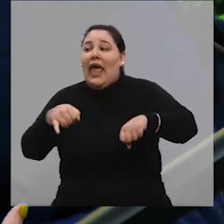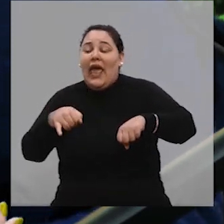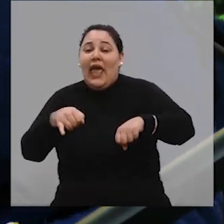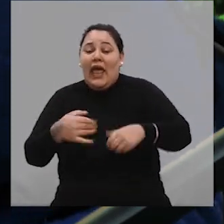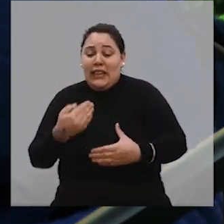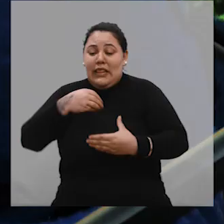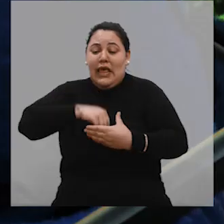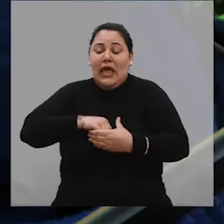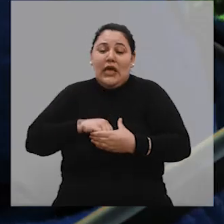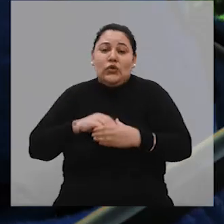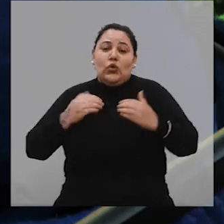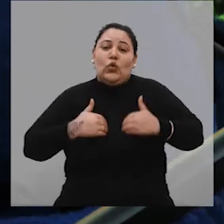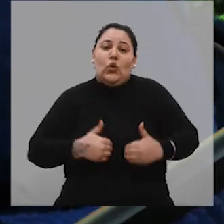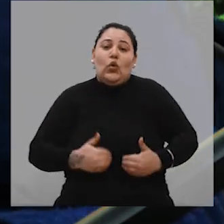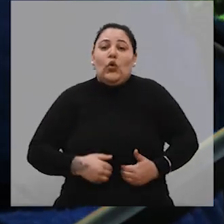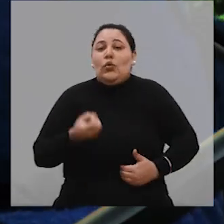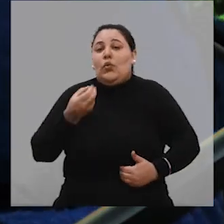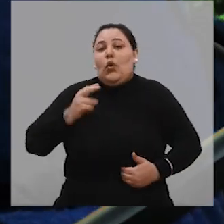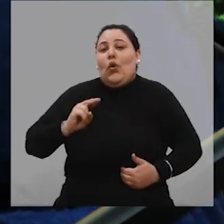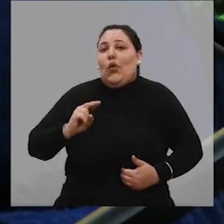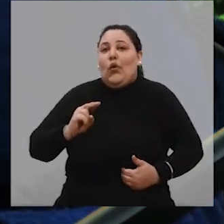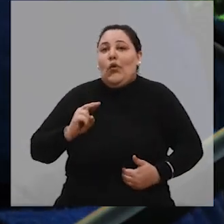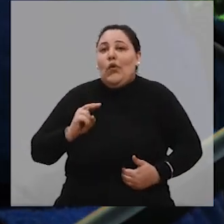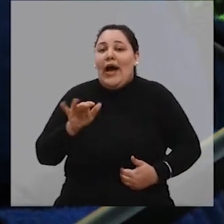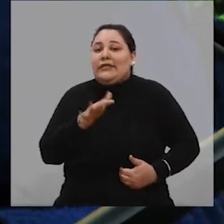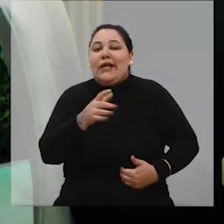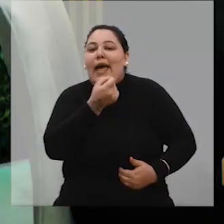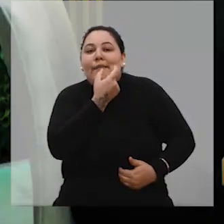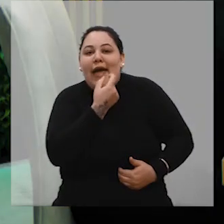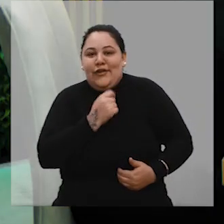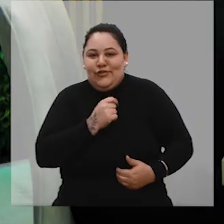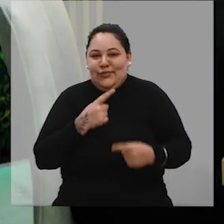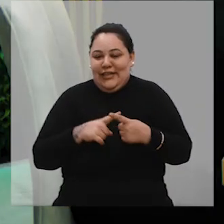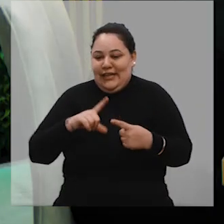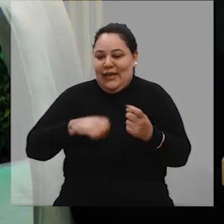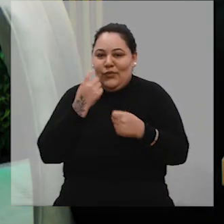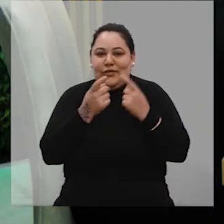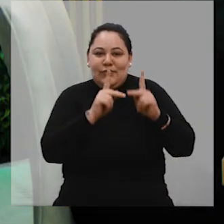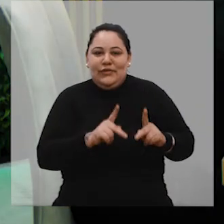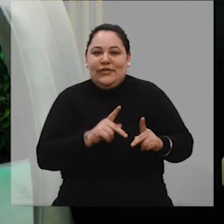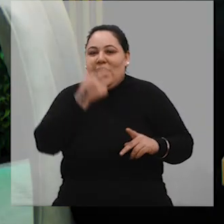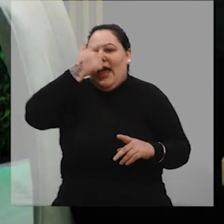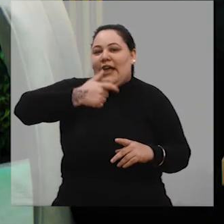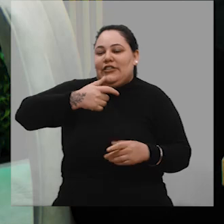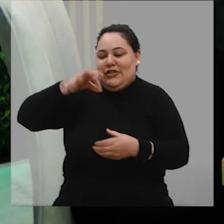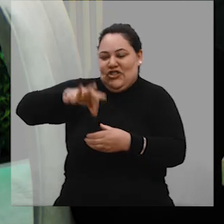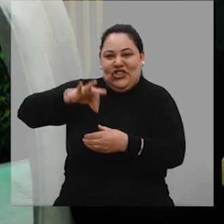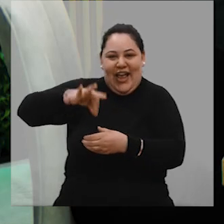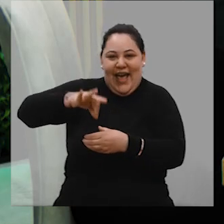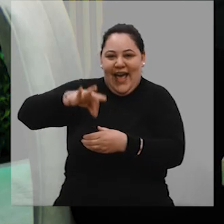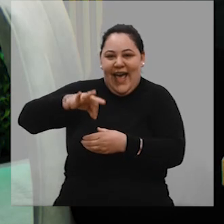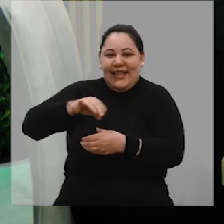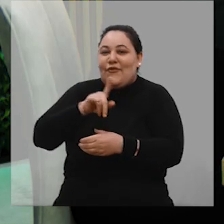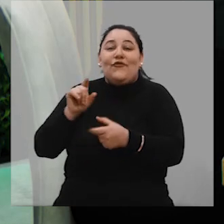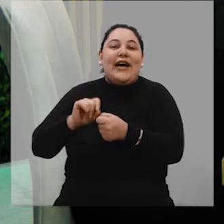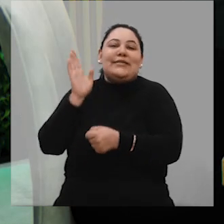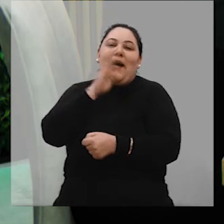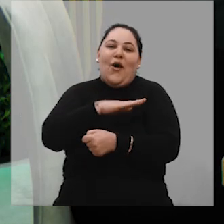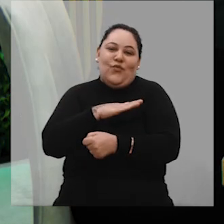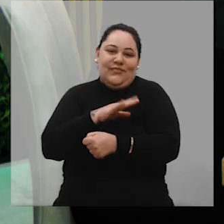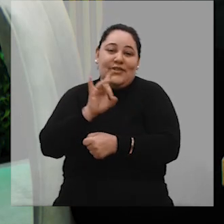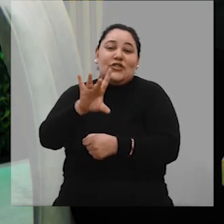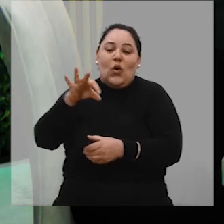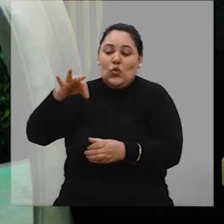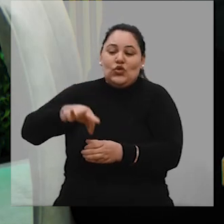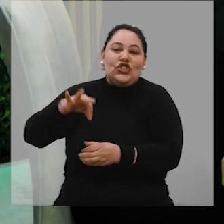são medicamentos, são ervas, são chás que a gente acha, a maioria dos pacientes comentam, são inofensivos, é só